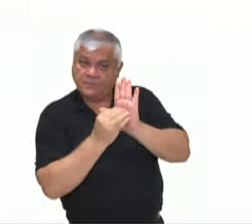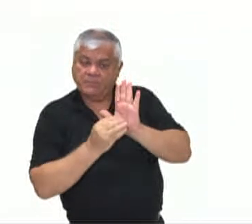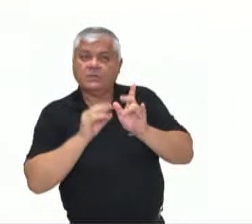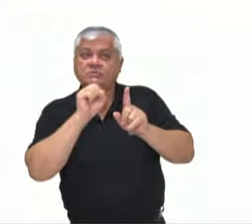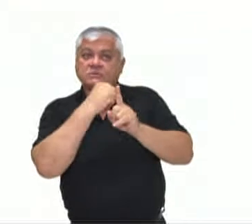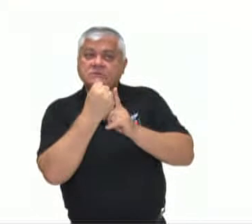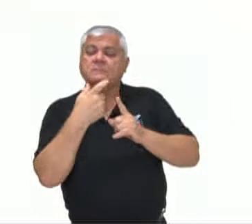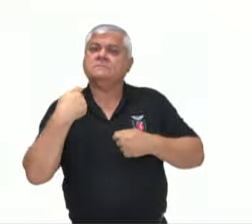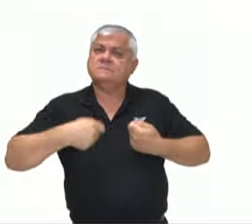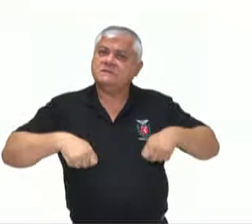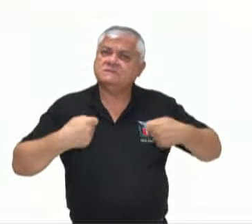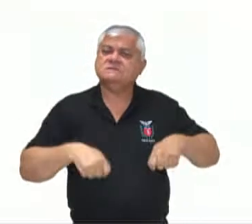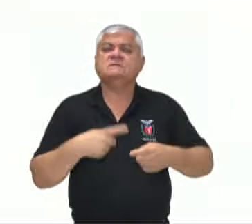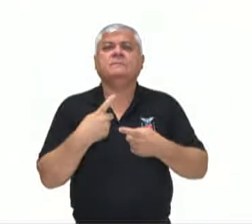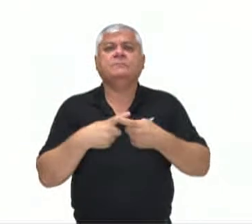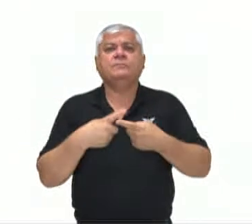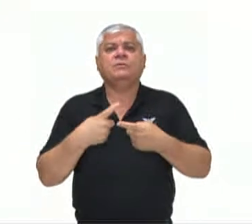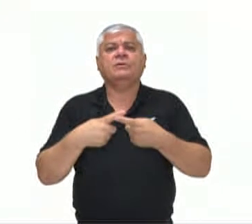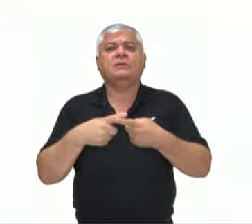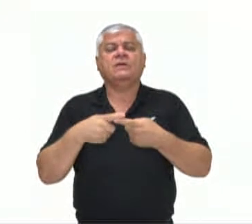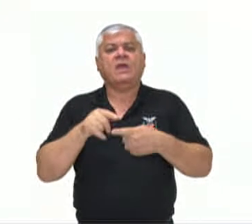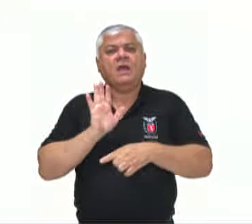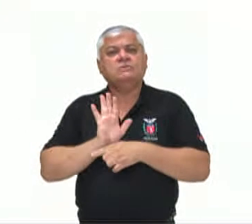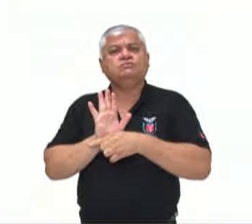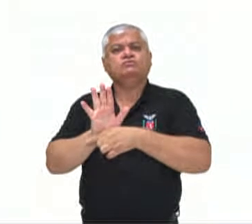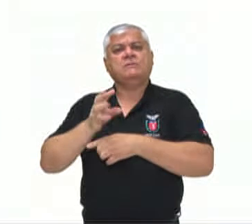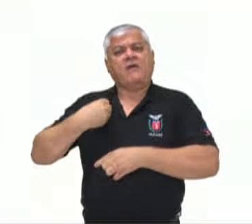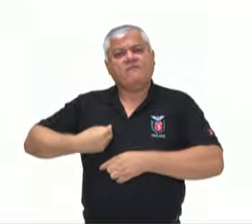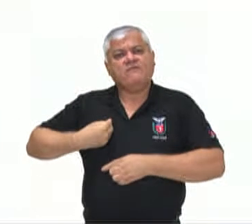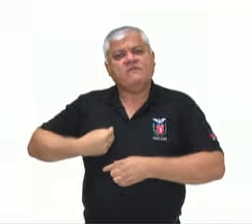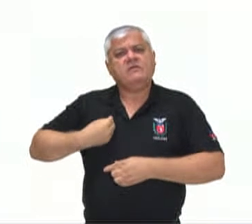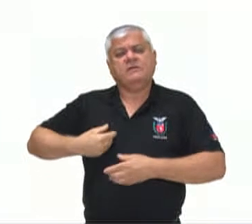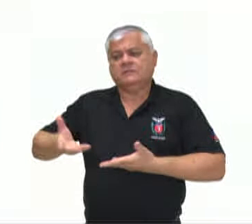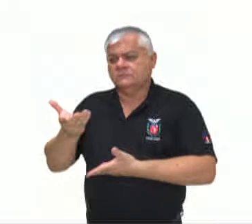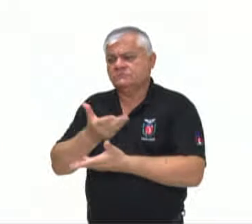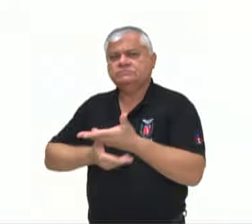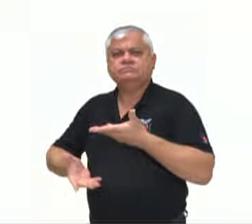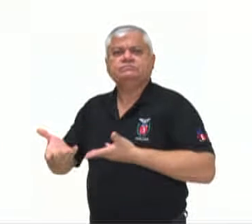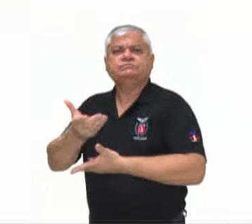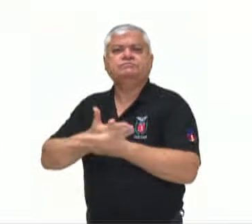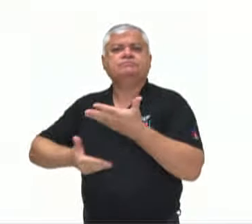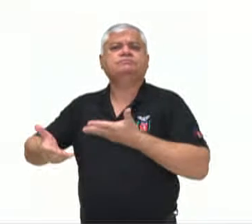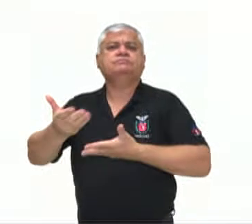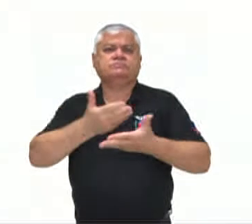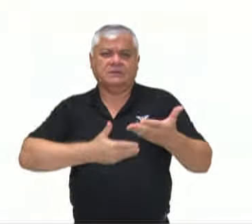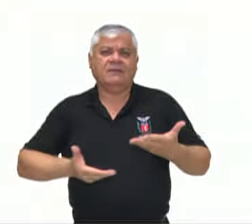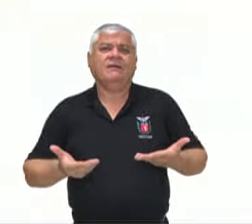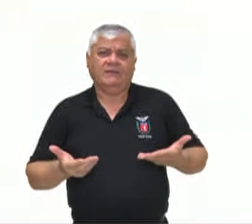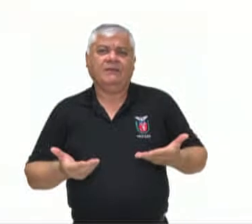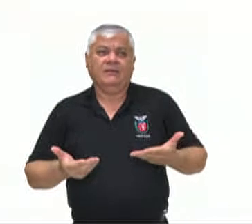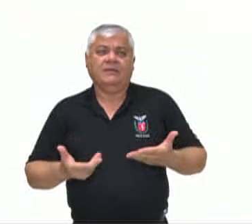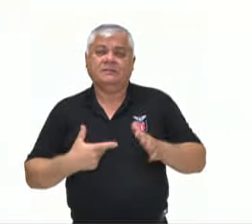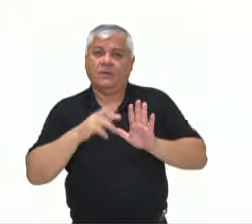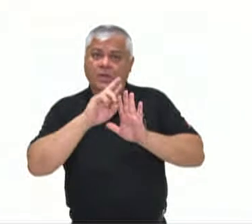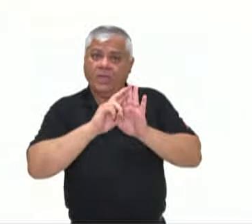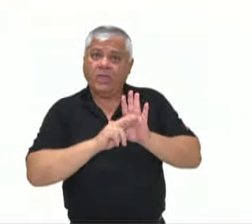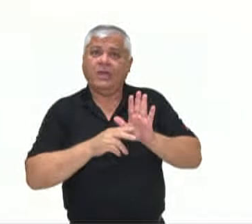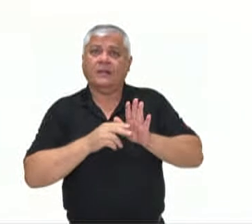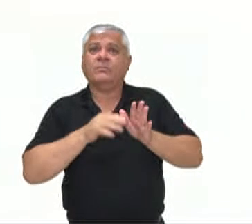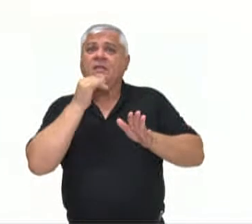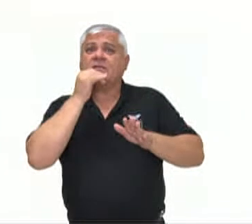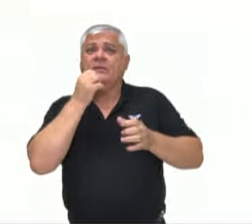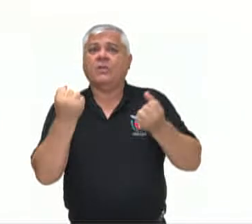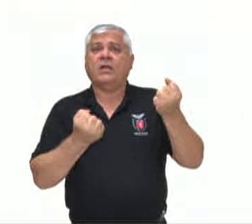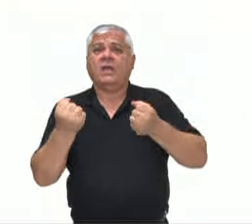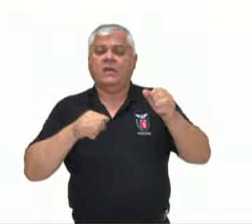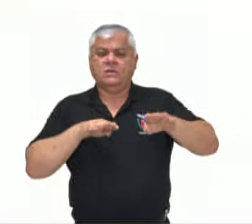são necessárias para regulamentar a vida, a convivência social entre os seres humanos. Regras de trânsito, né, por